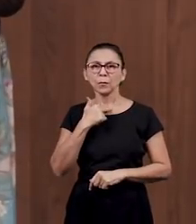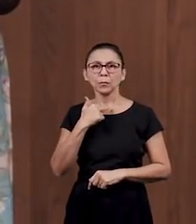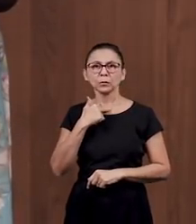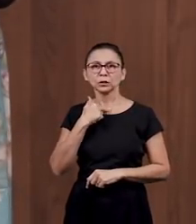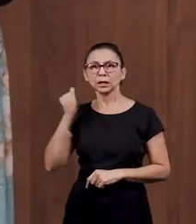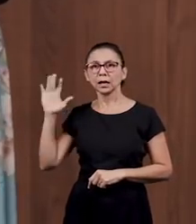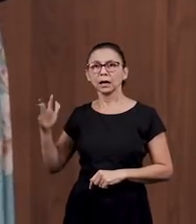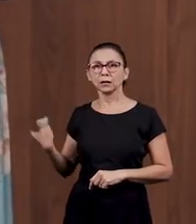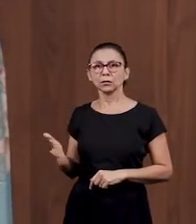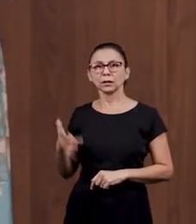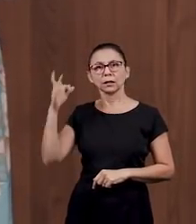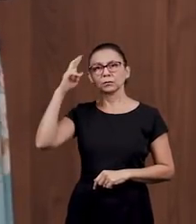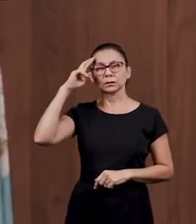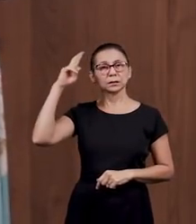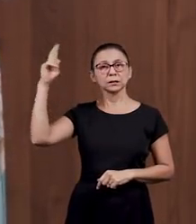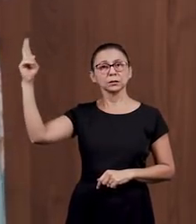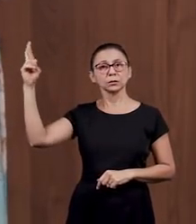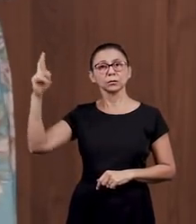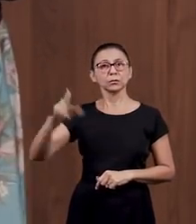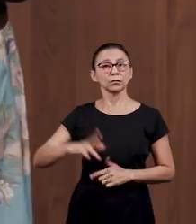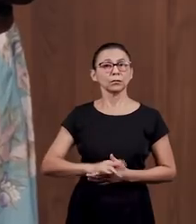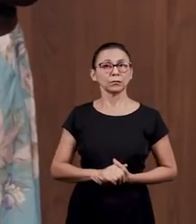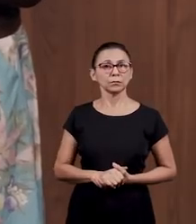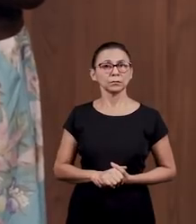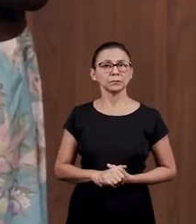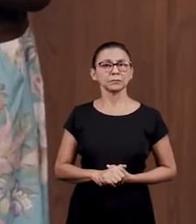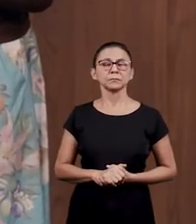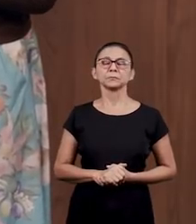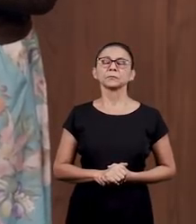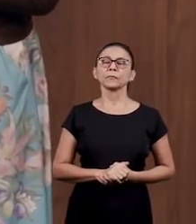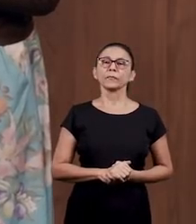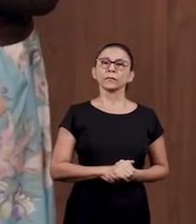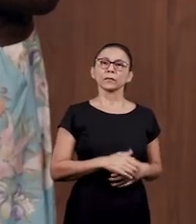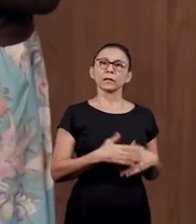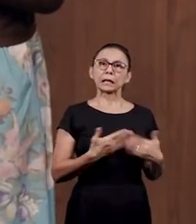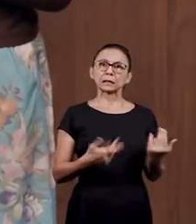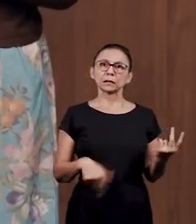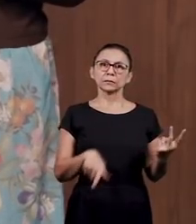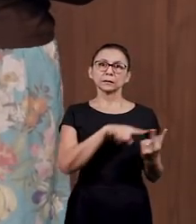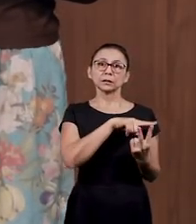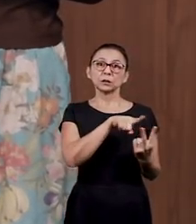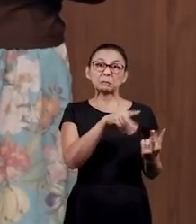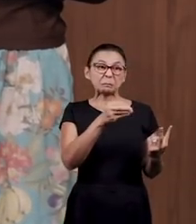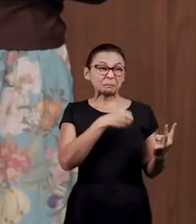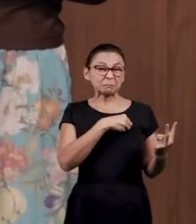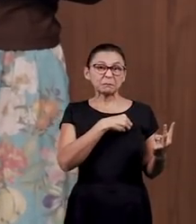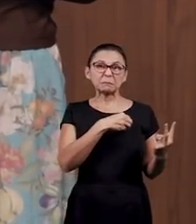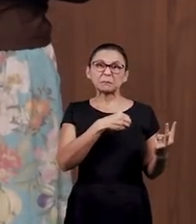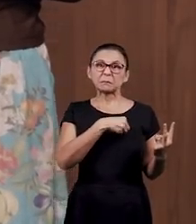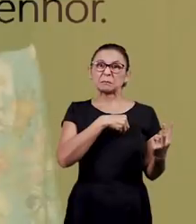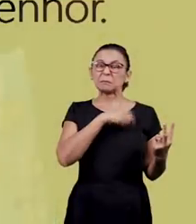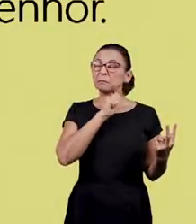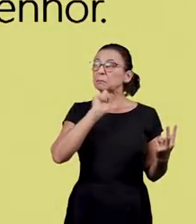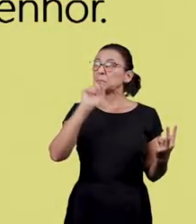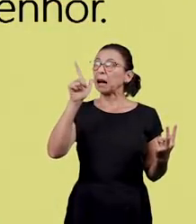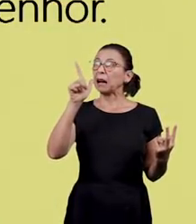Mas a palavra nos fala que era grande o pecado destes jovens ao